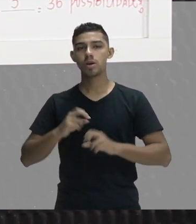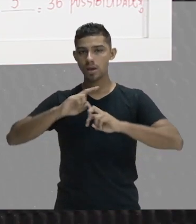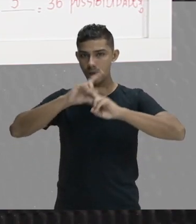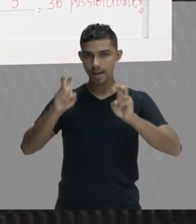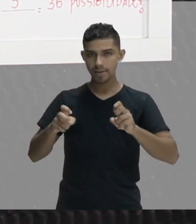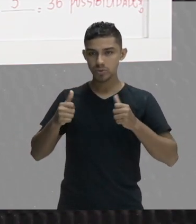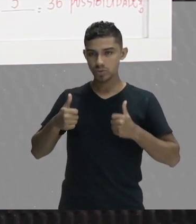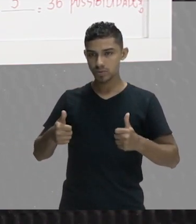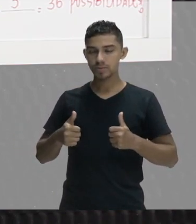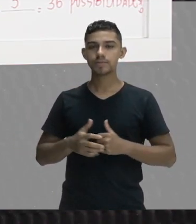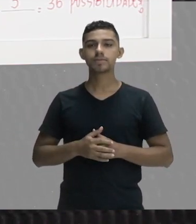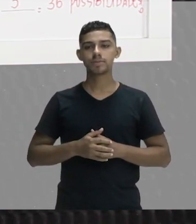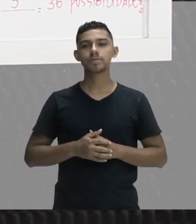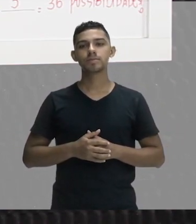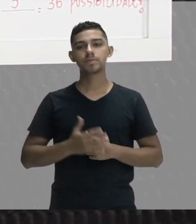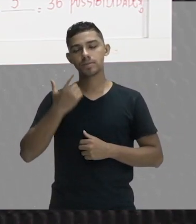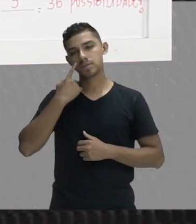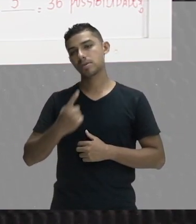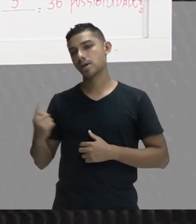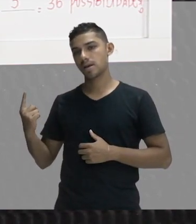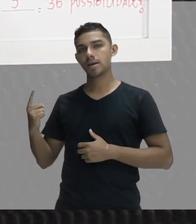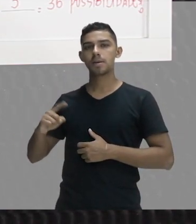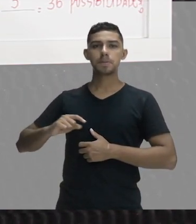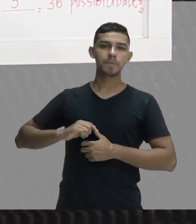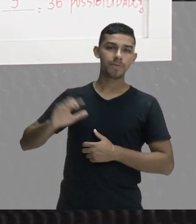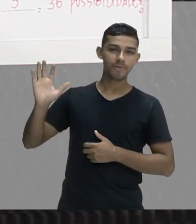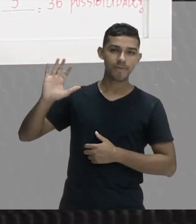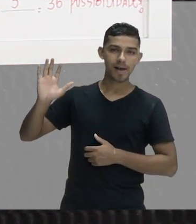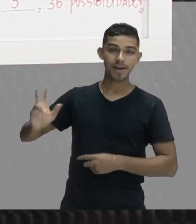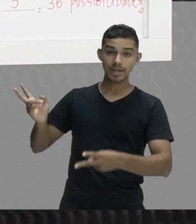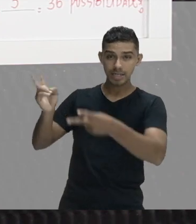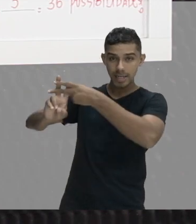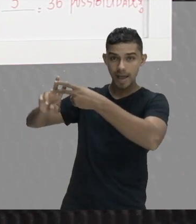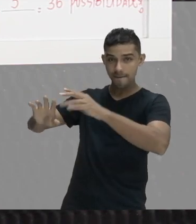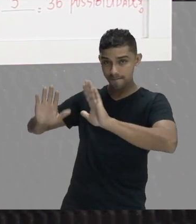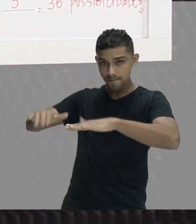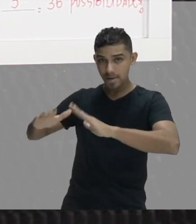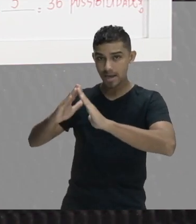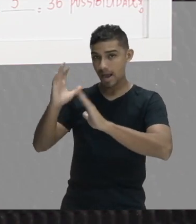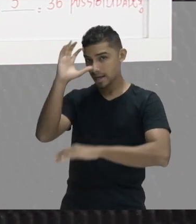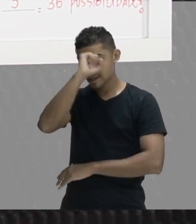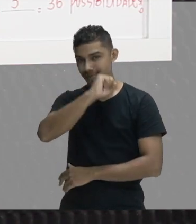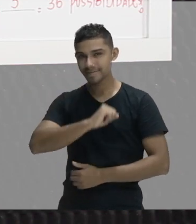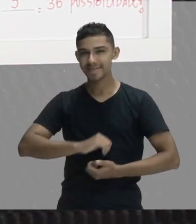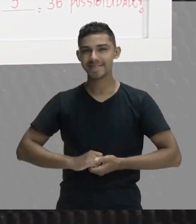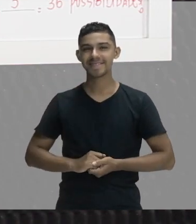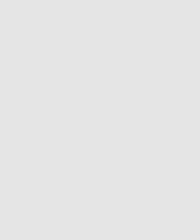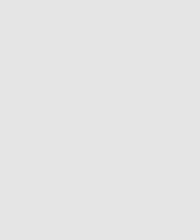ok? Então, galera, valeu. Hashtag fique em casa aprendendo.